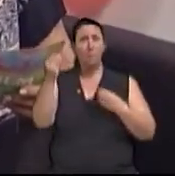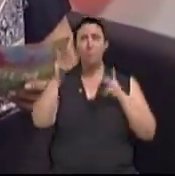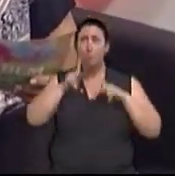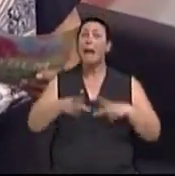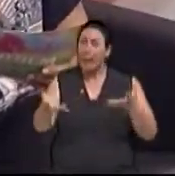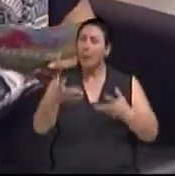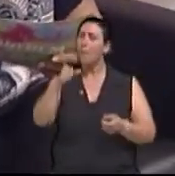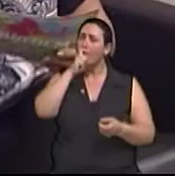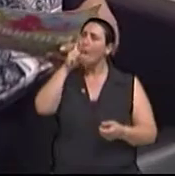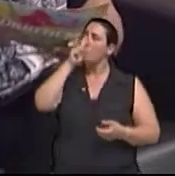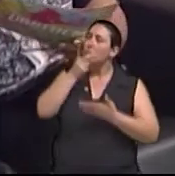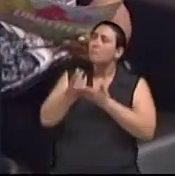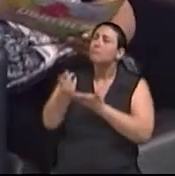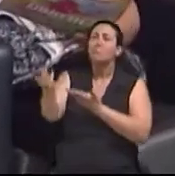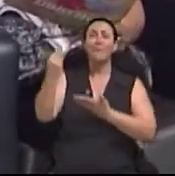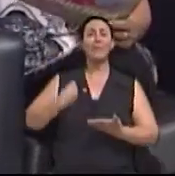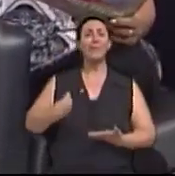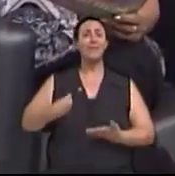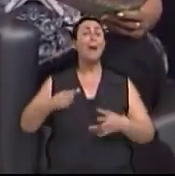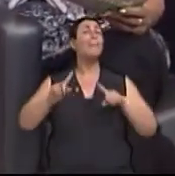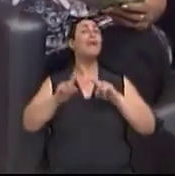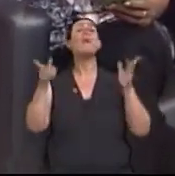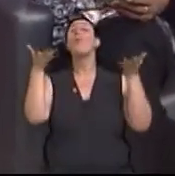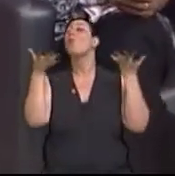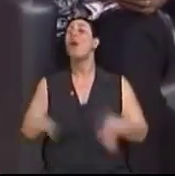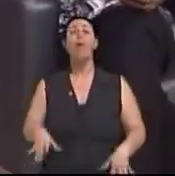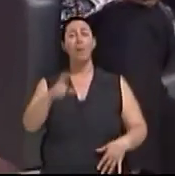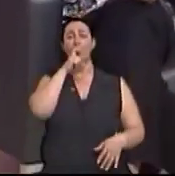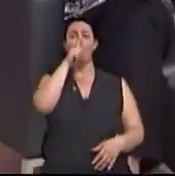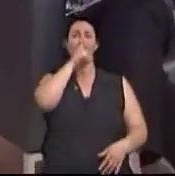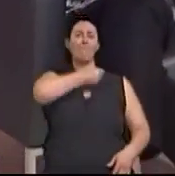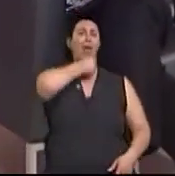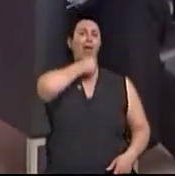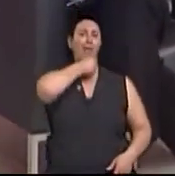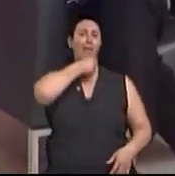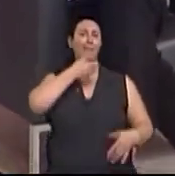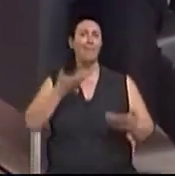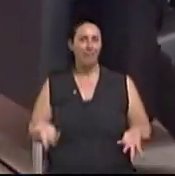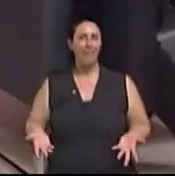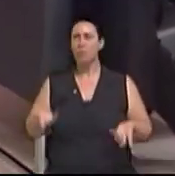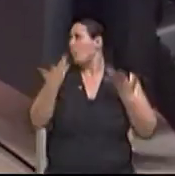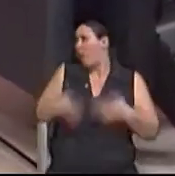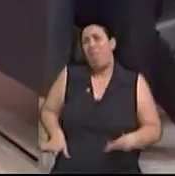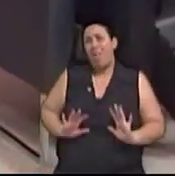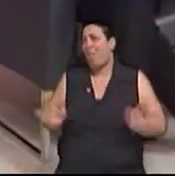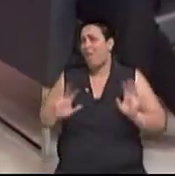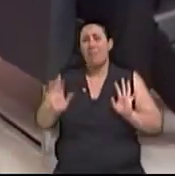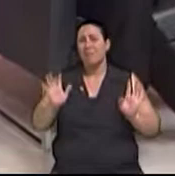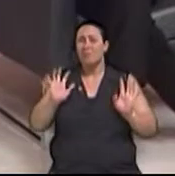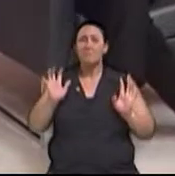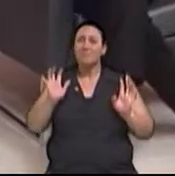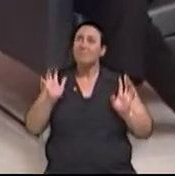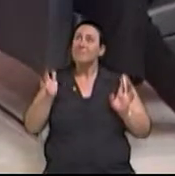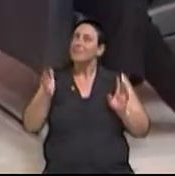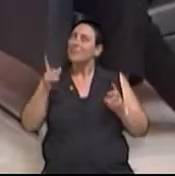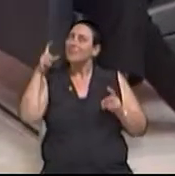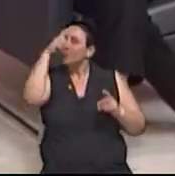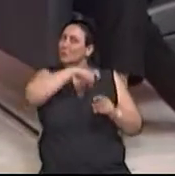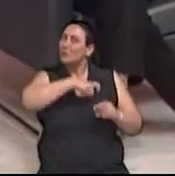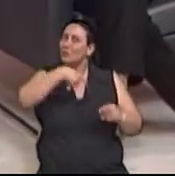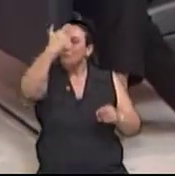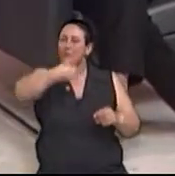muito tempo mas parece que não querem que os pais envelheçam não que seja é impossível é impossível ficar jovem e eterno né